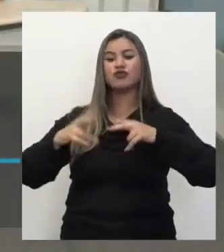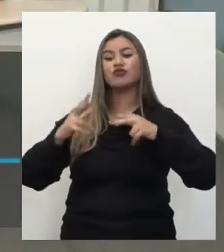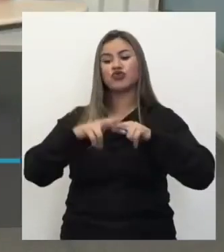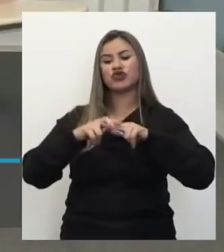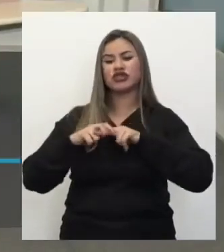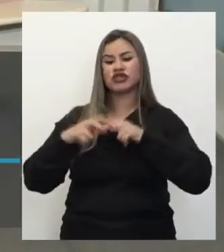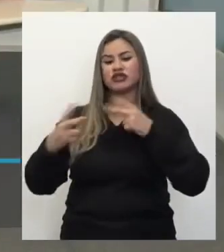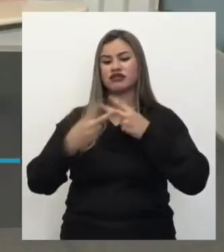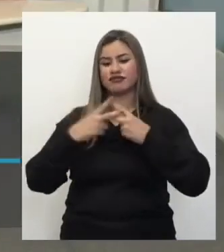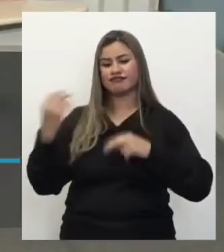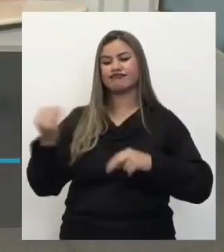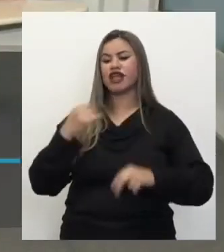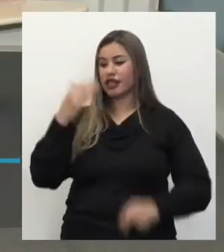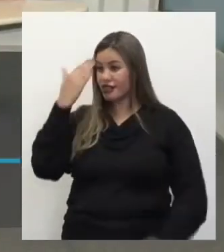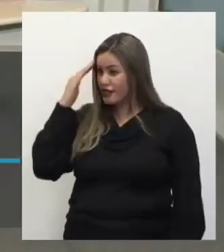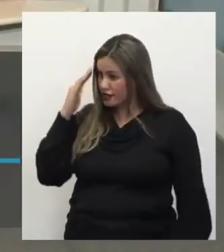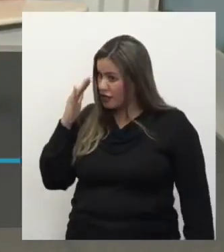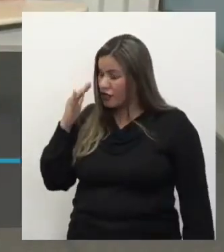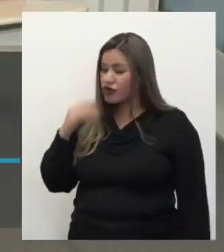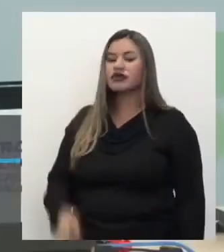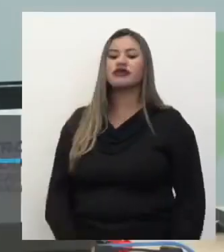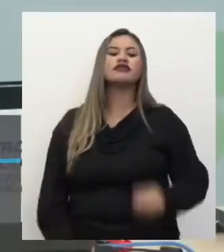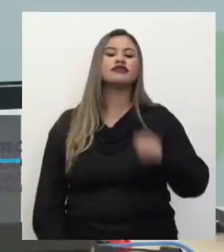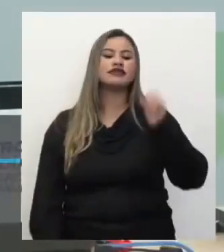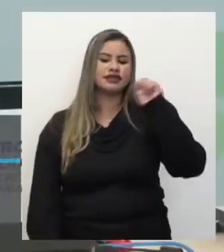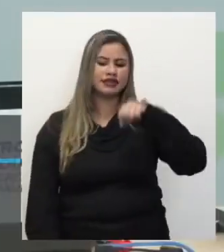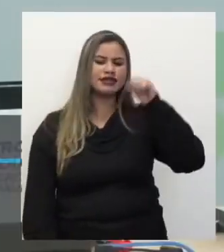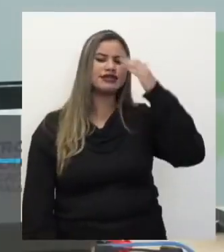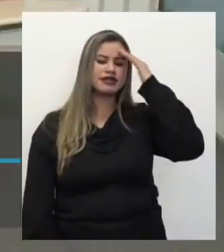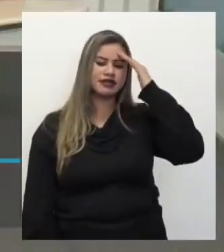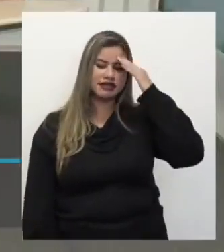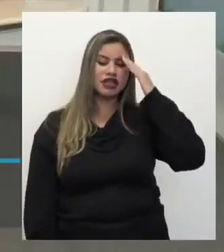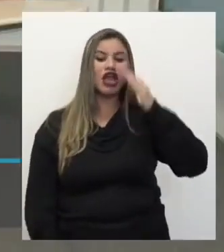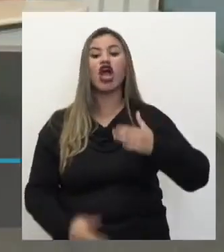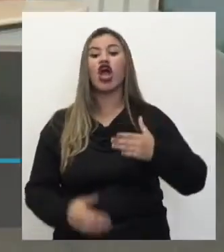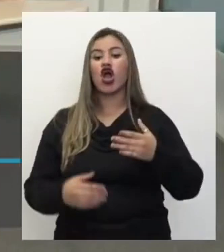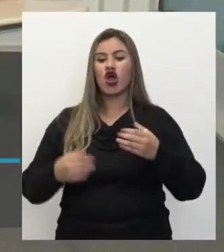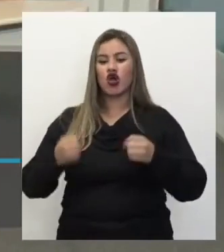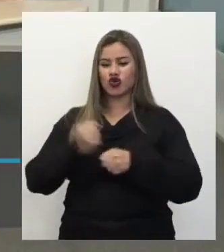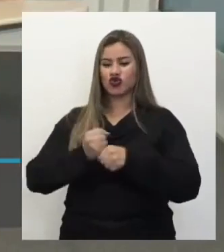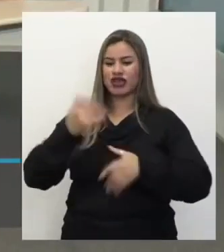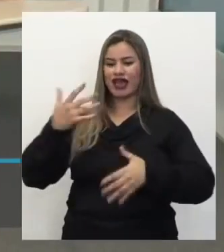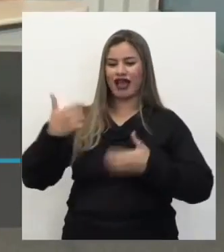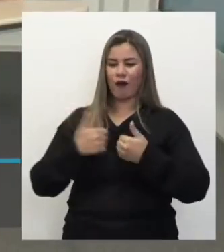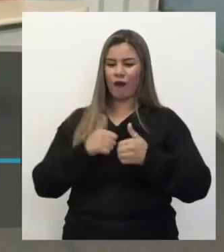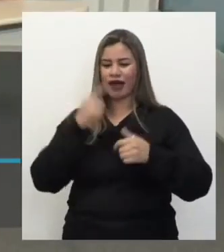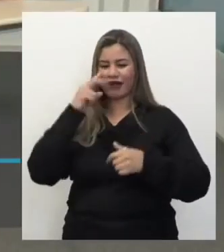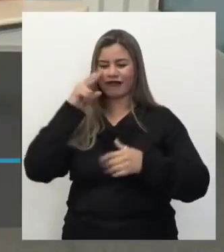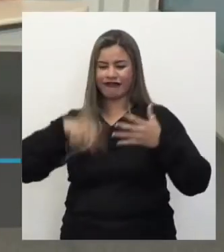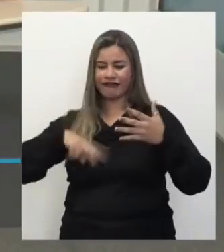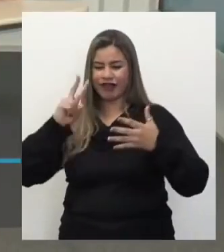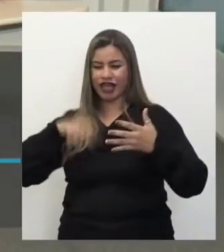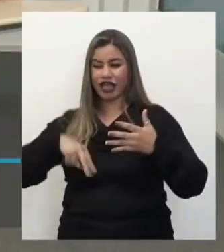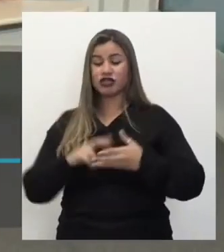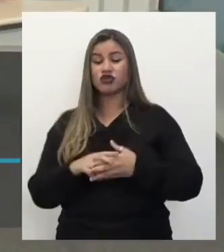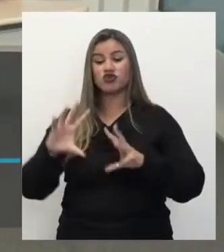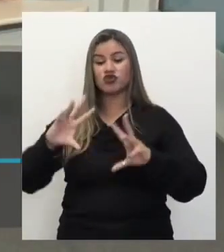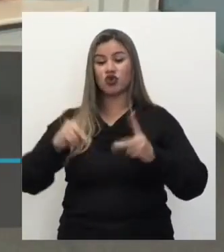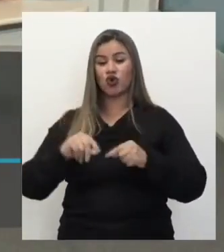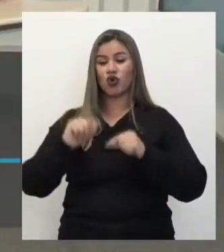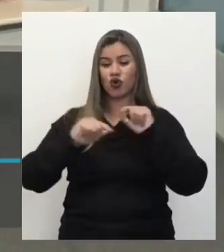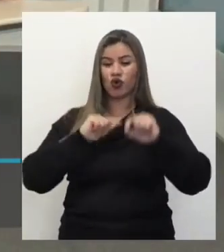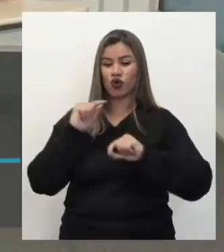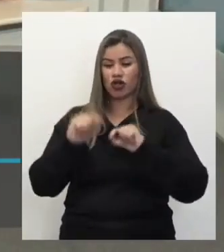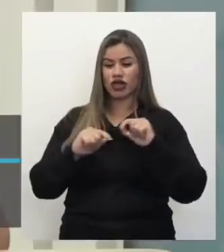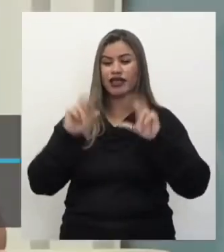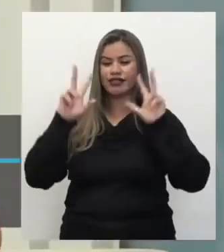hashtag. Entendeu, Mauro? Sim, eu estou acompanhando o chat, o debate no chat está bem importante. Tá bem as legal, pessoas, né? Conversando sobre o